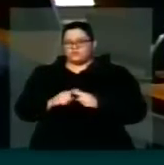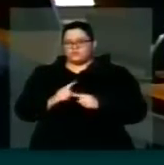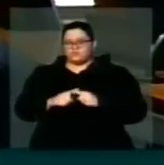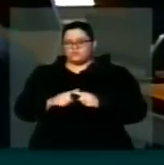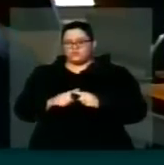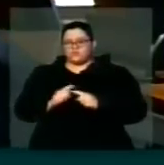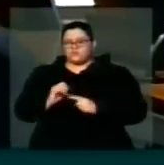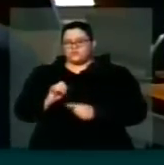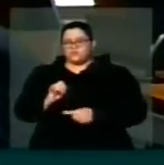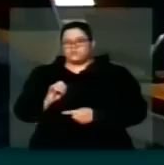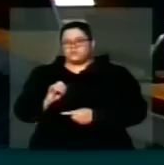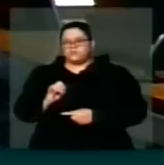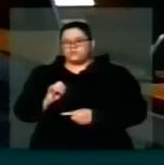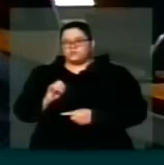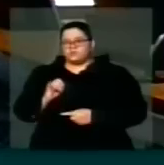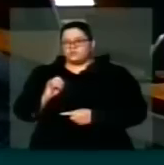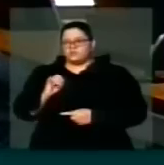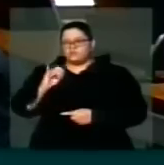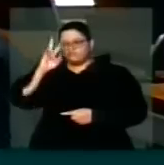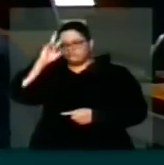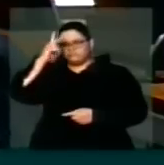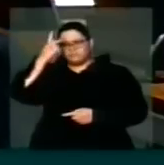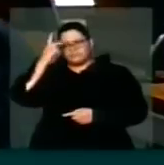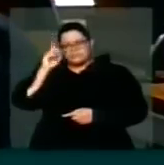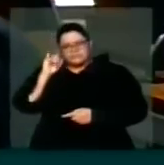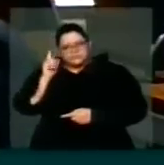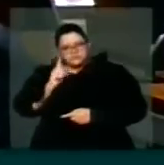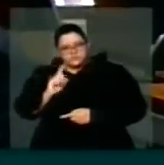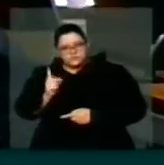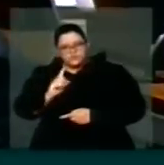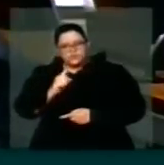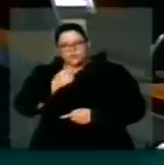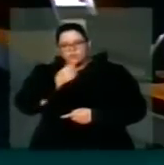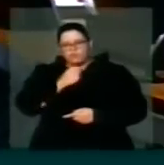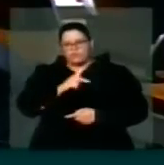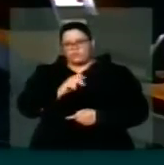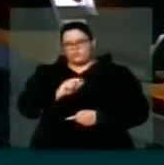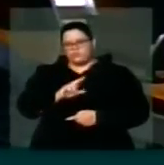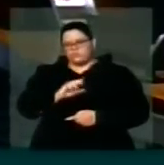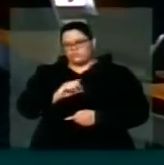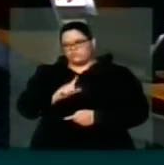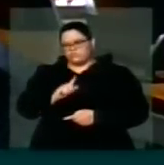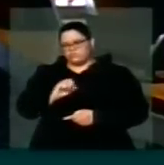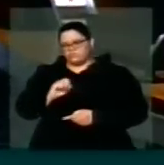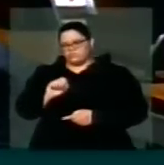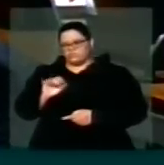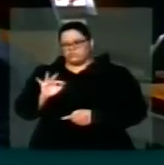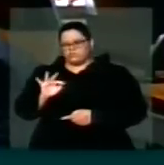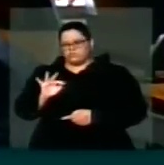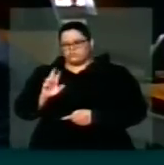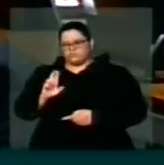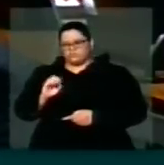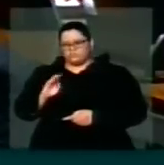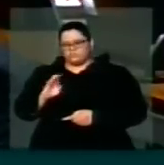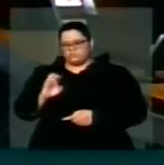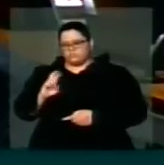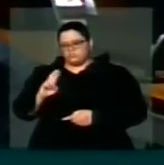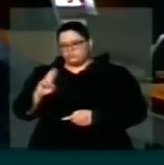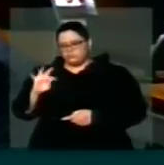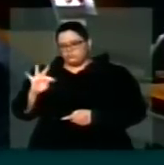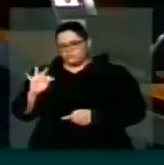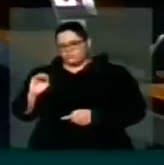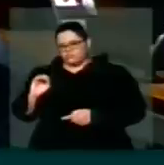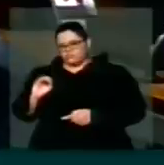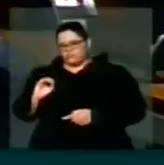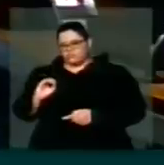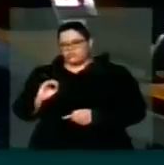engano, o Paulo Roberto teria dito que Vossa Excelência seria o beneficiário. O salvo engano, repito, é de